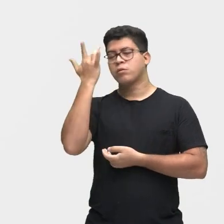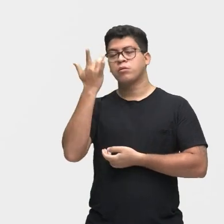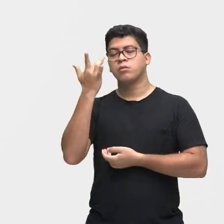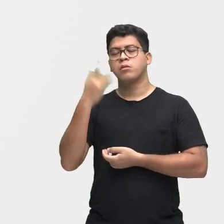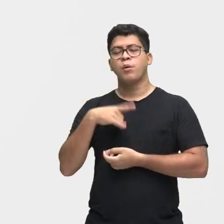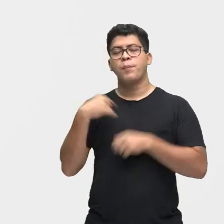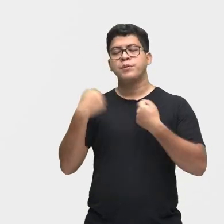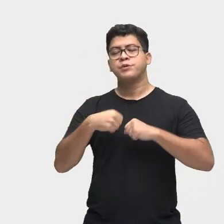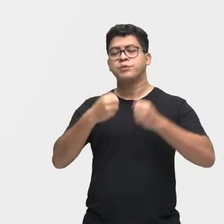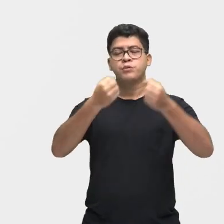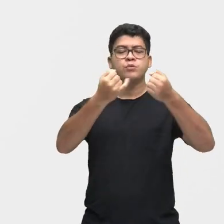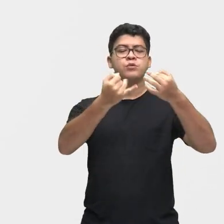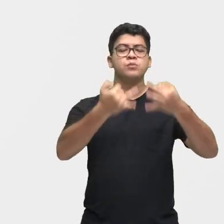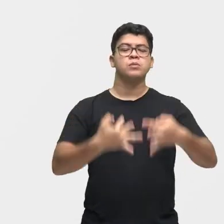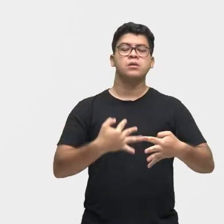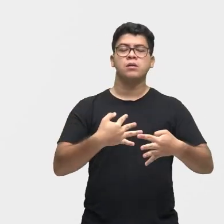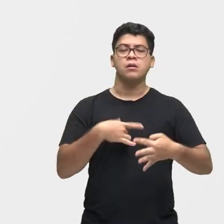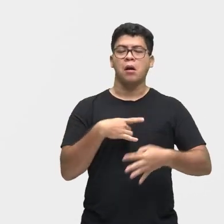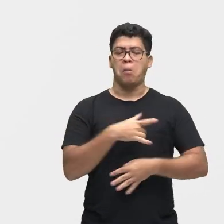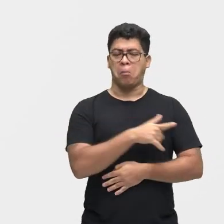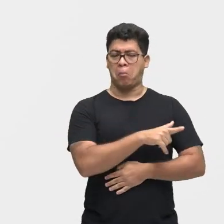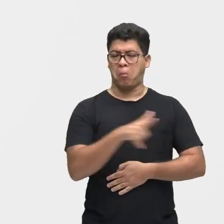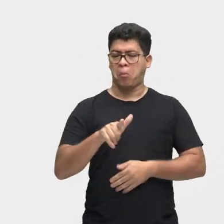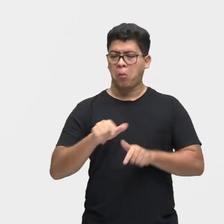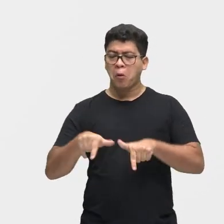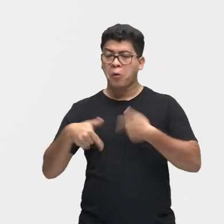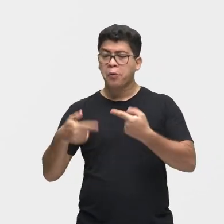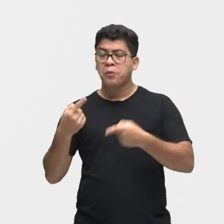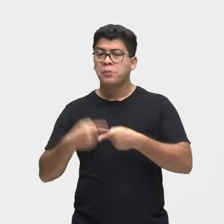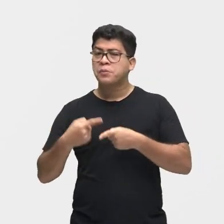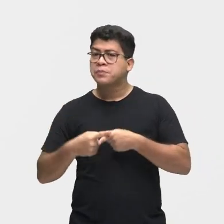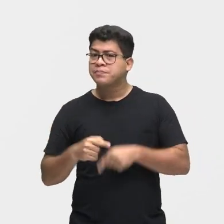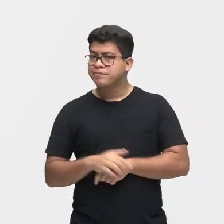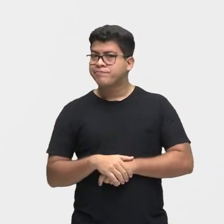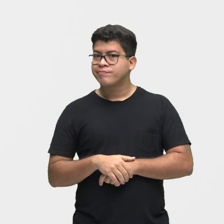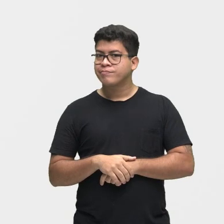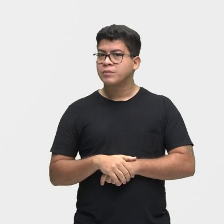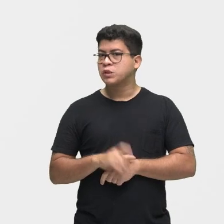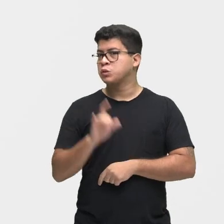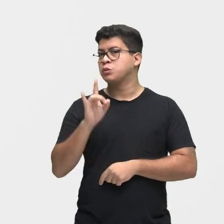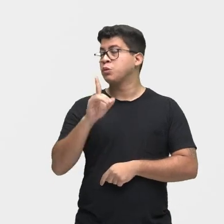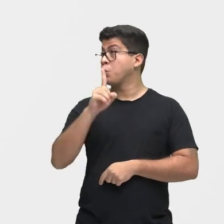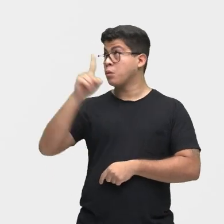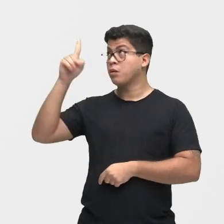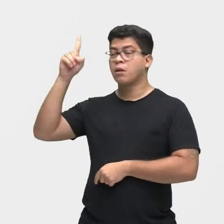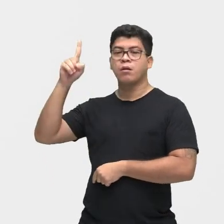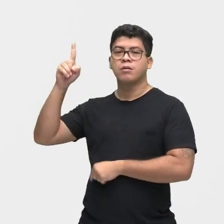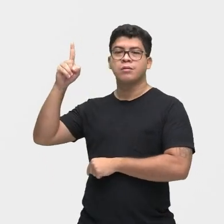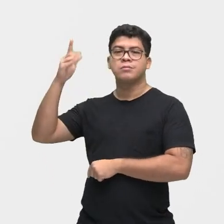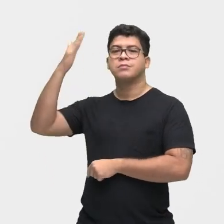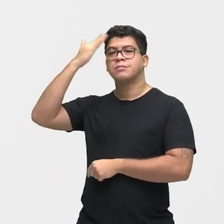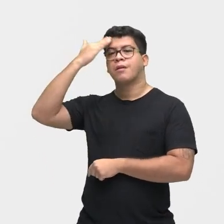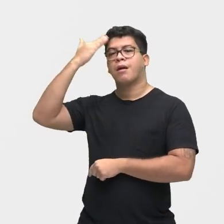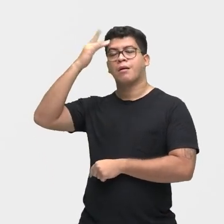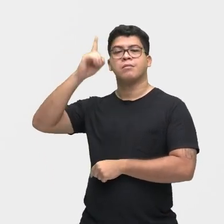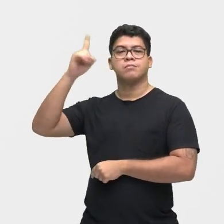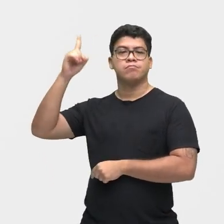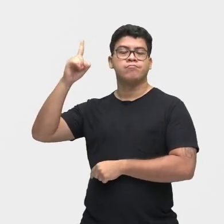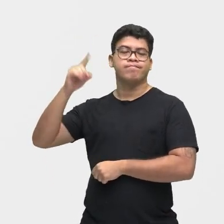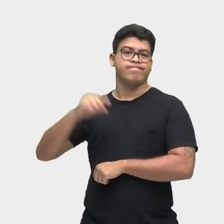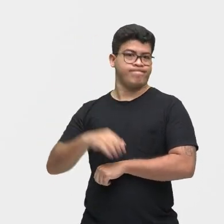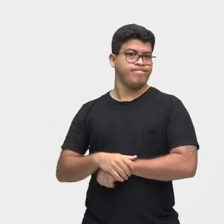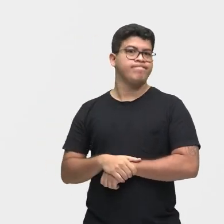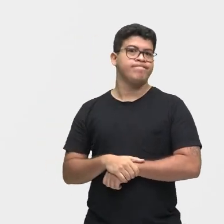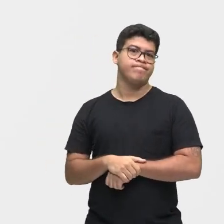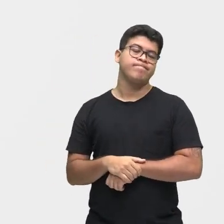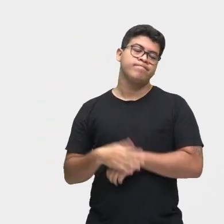sendo respaldado, né, por esta questão do direito ser um direito divino, foi atribuído a ele por Deus.